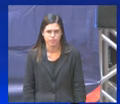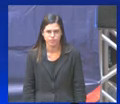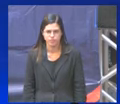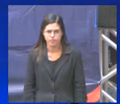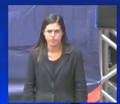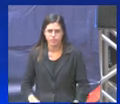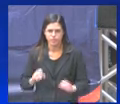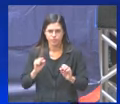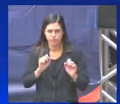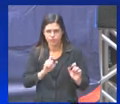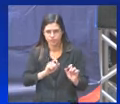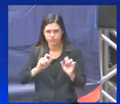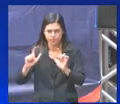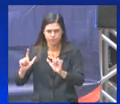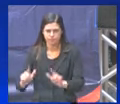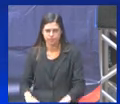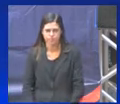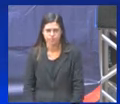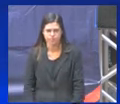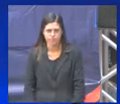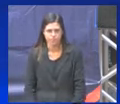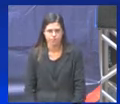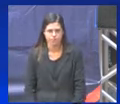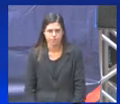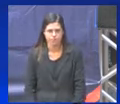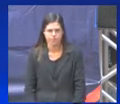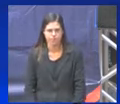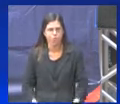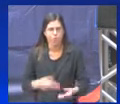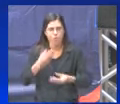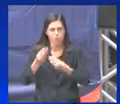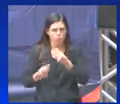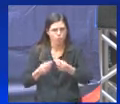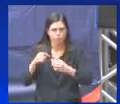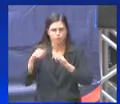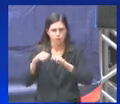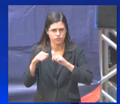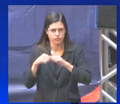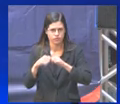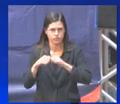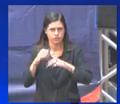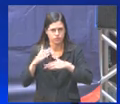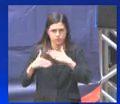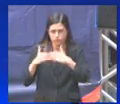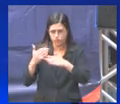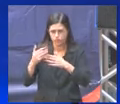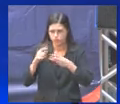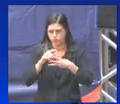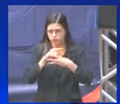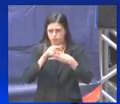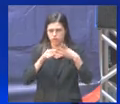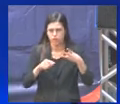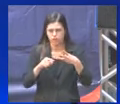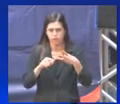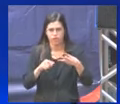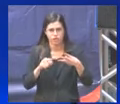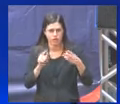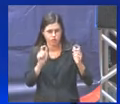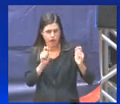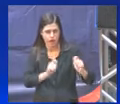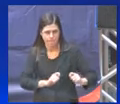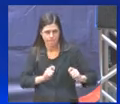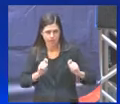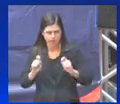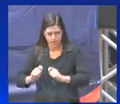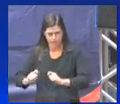Pode passar, por favor. Como nós faríamos isso? Desenvolvendo três conjuntos de habilidades.